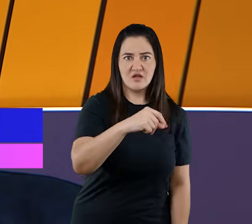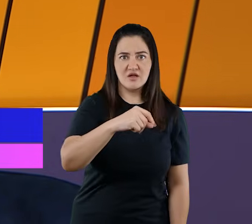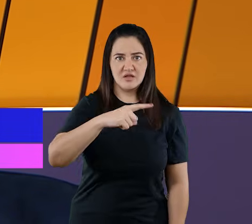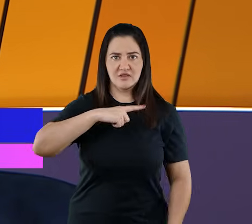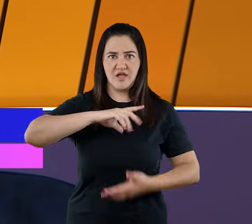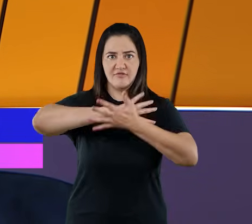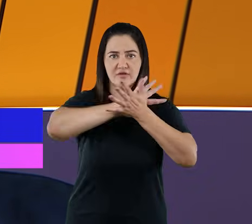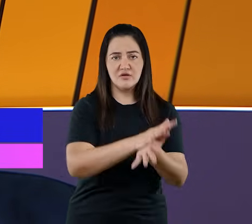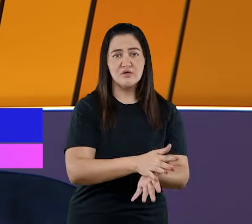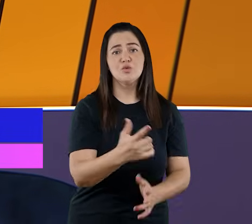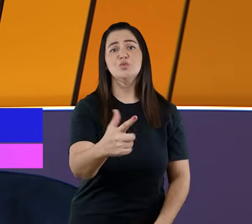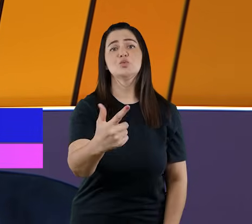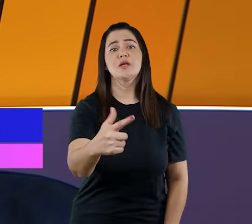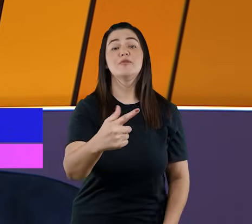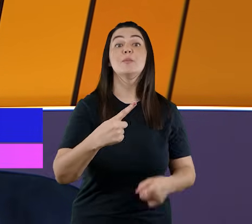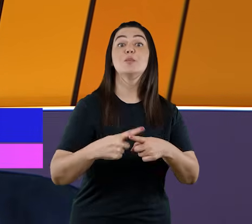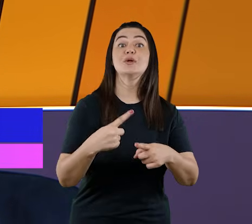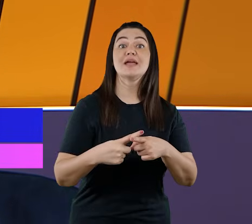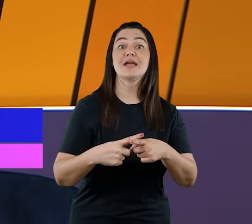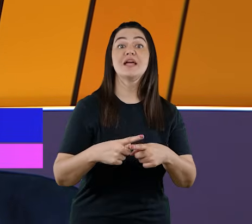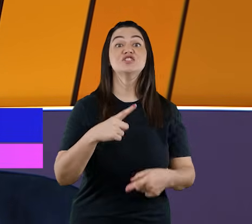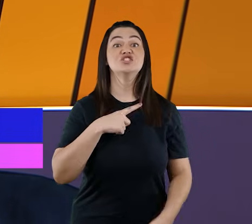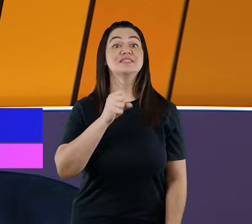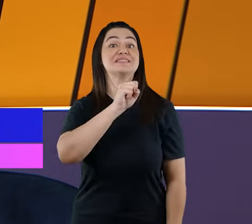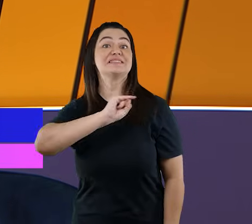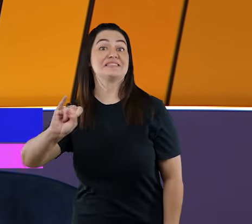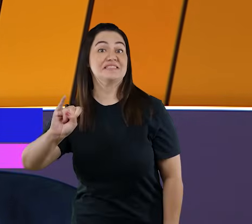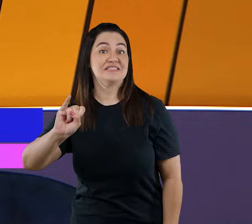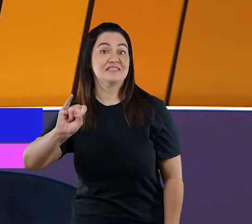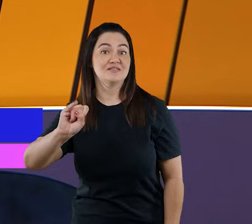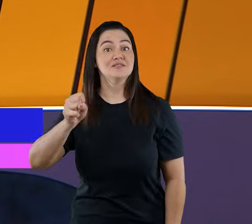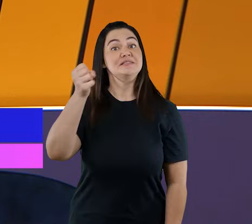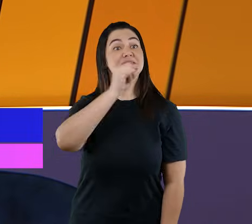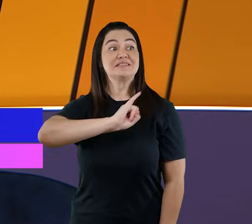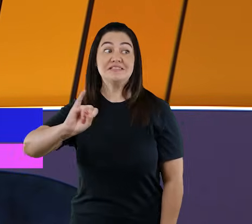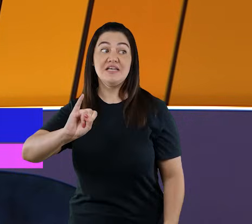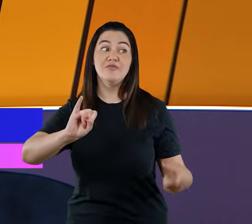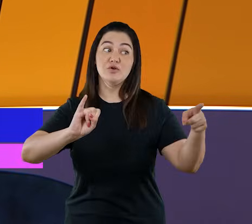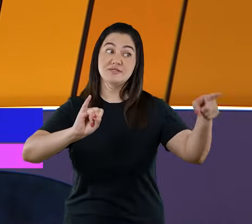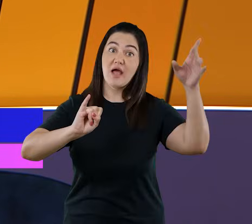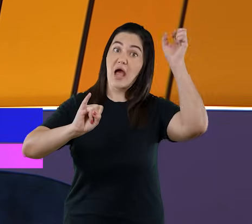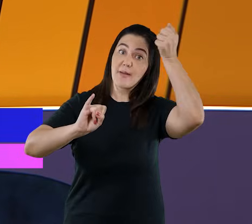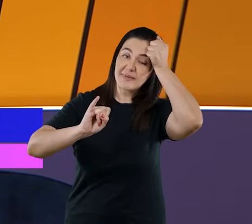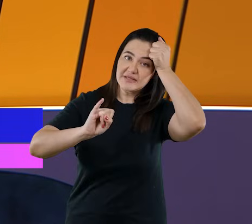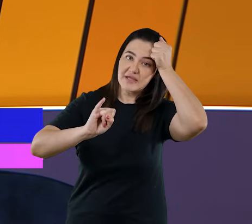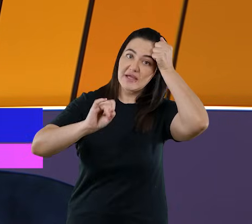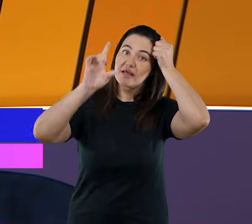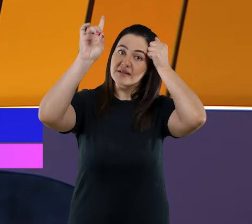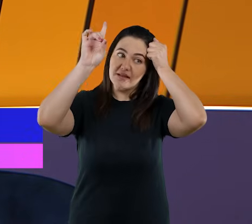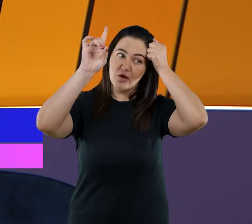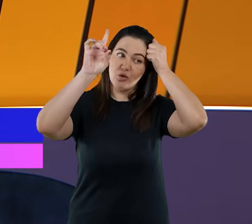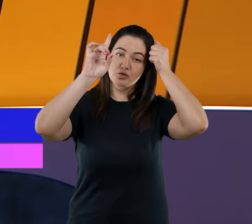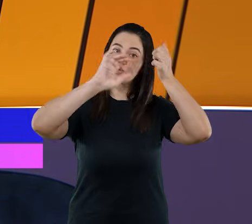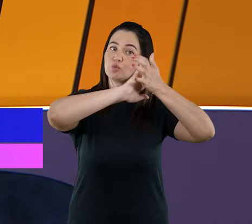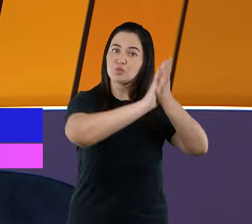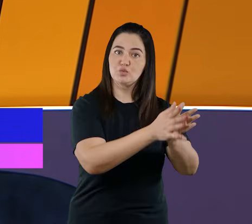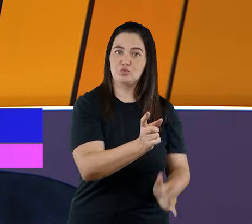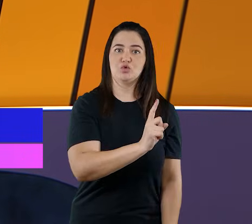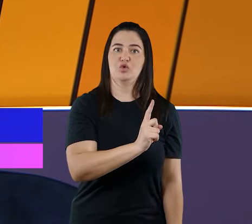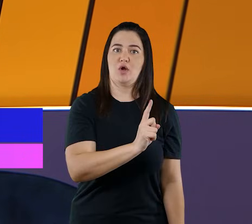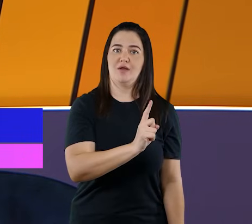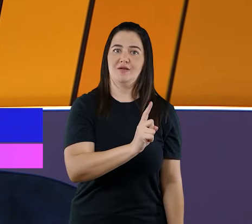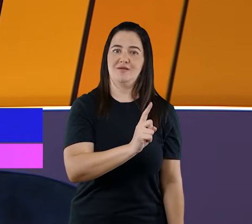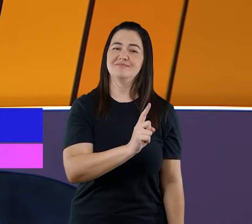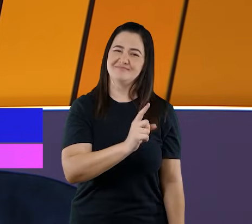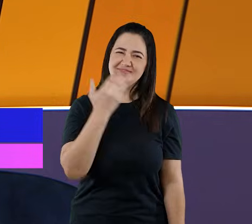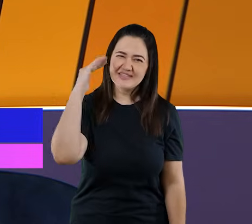que algo vai acontecer. Ele diz exatamente o que ele gostaria que acontecesse ou como Deus deveria